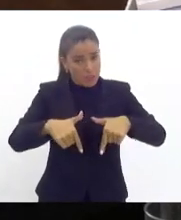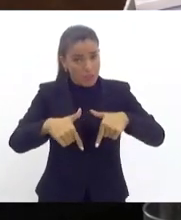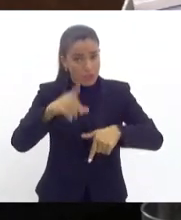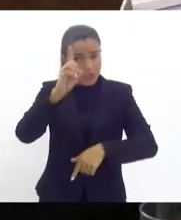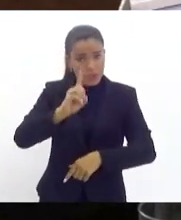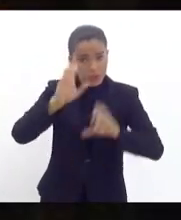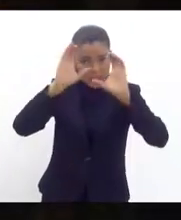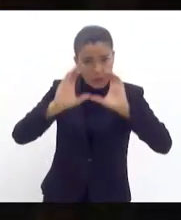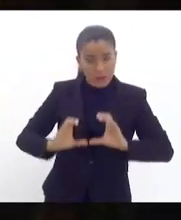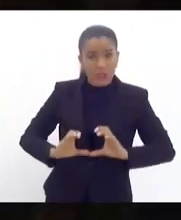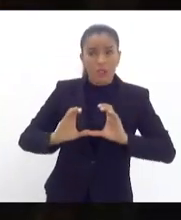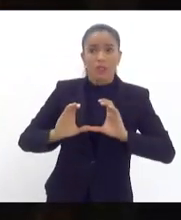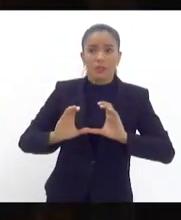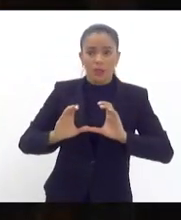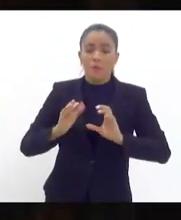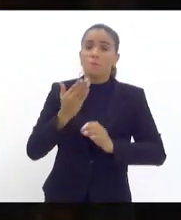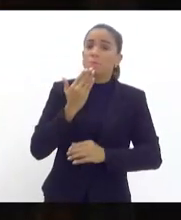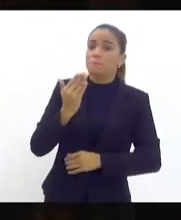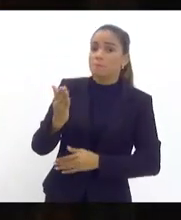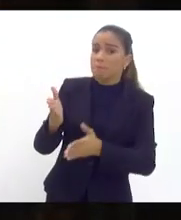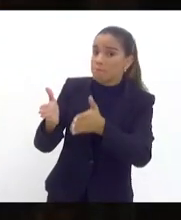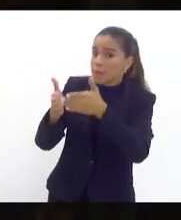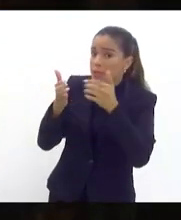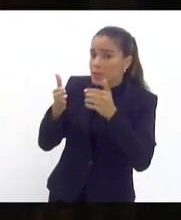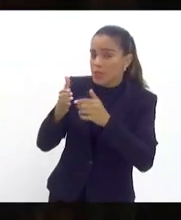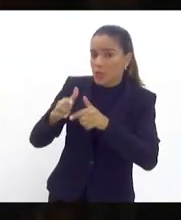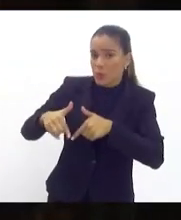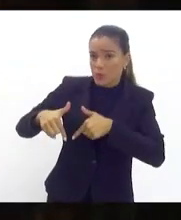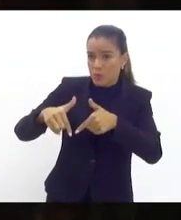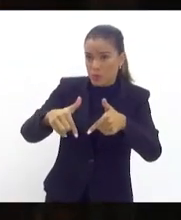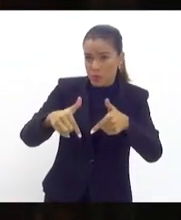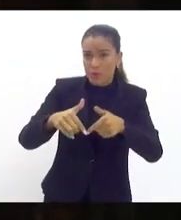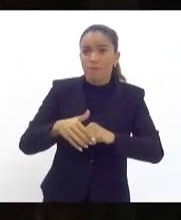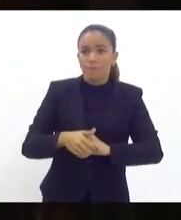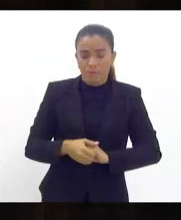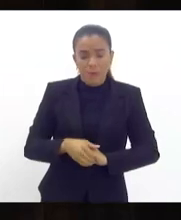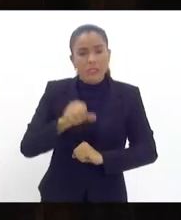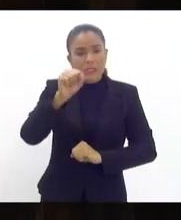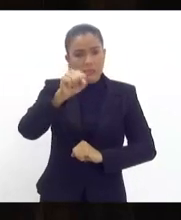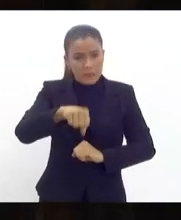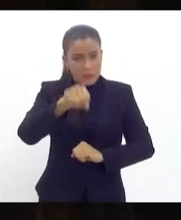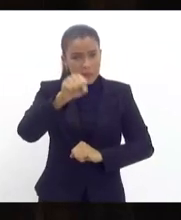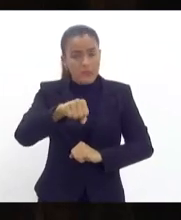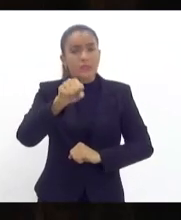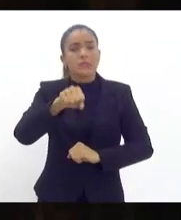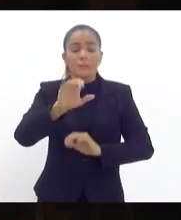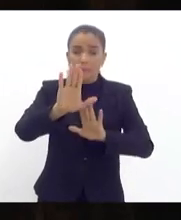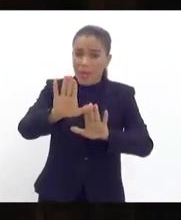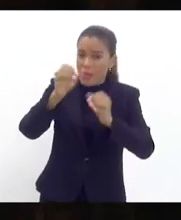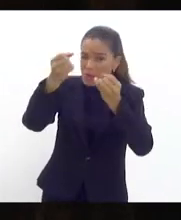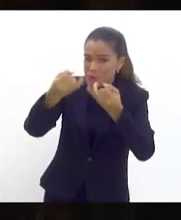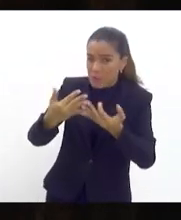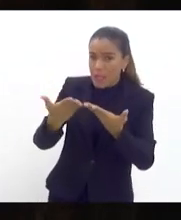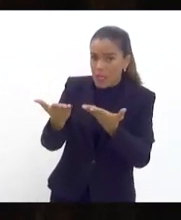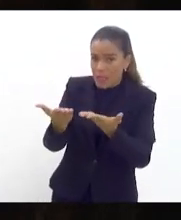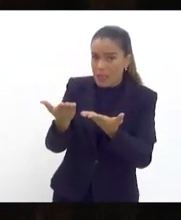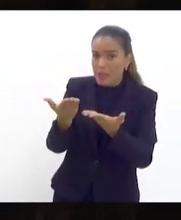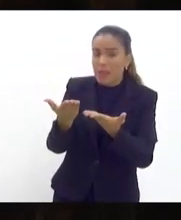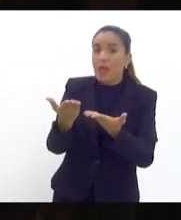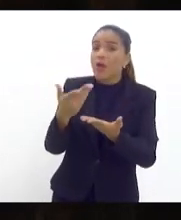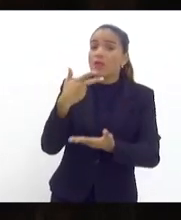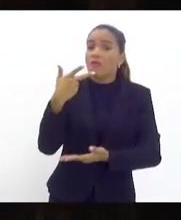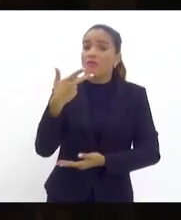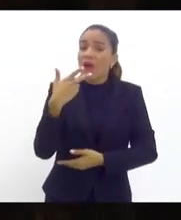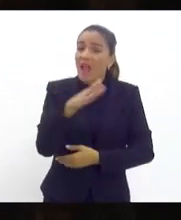cidadania que é estar aqui exatamente solicitando as previdências deixa eu explicar sim sim quando